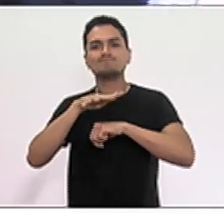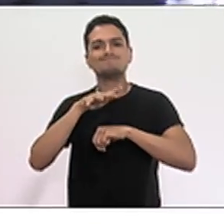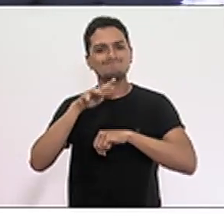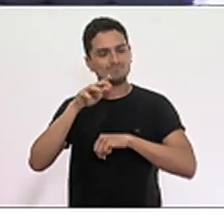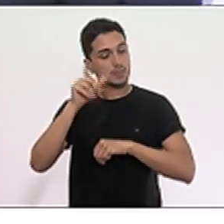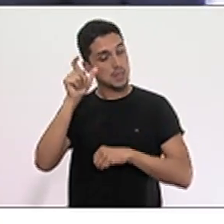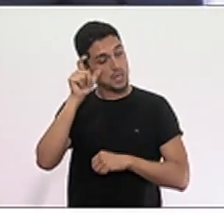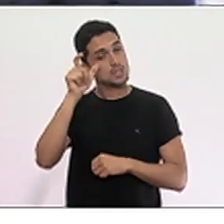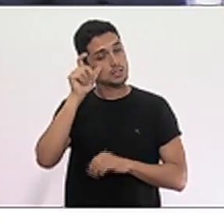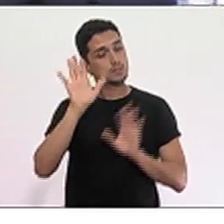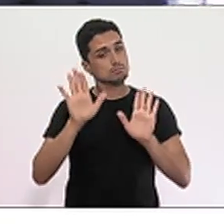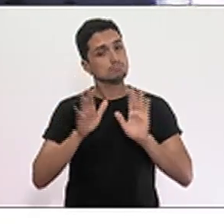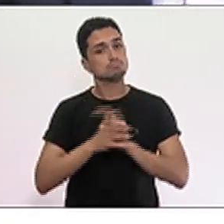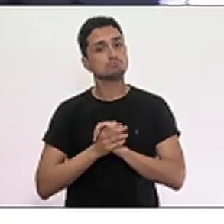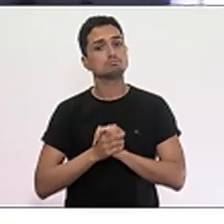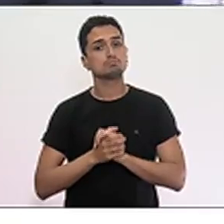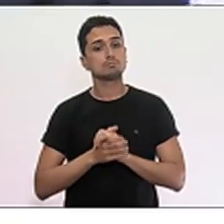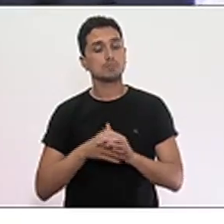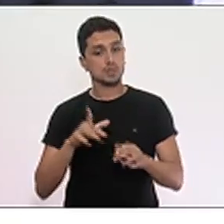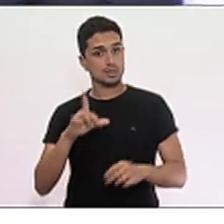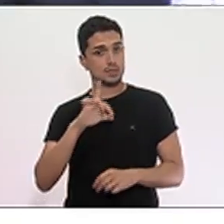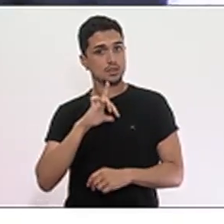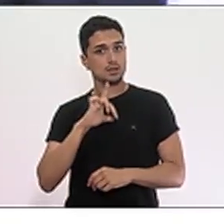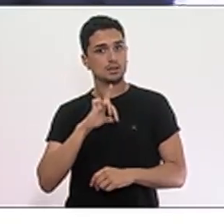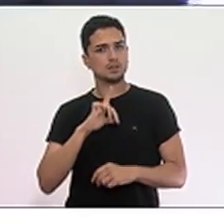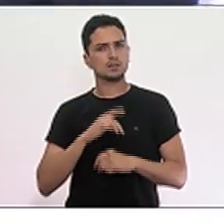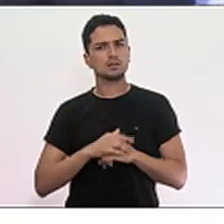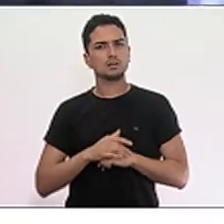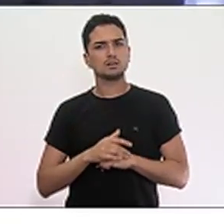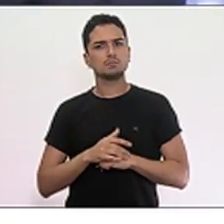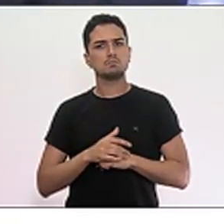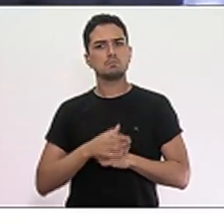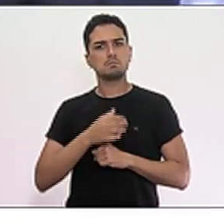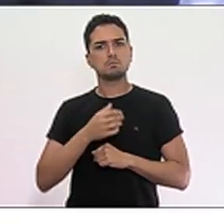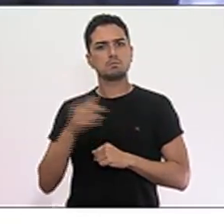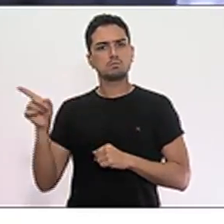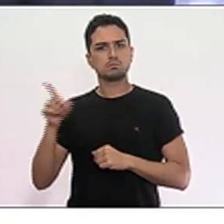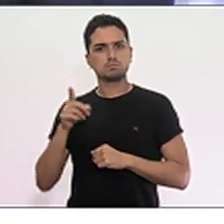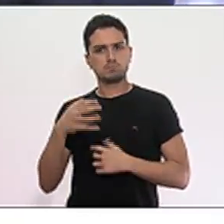que existe uma onda muito positiva